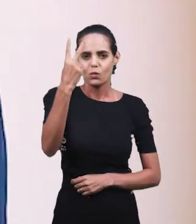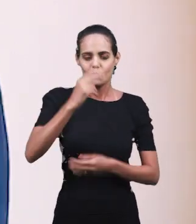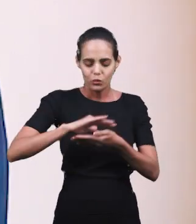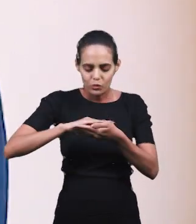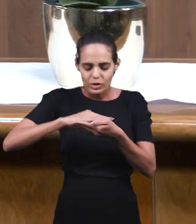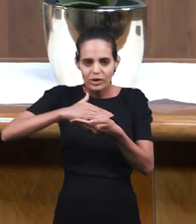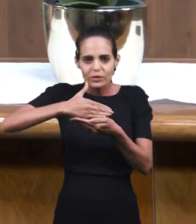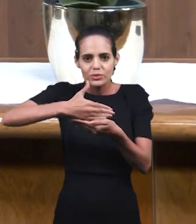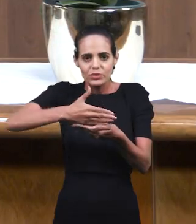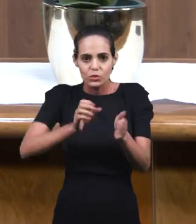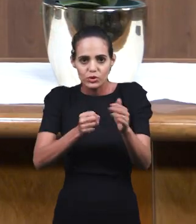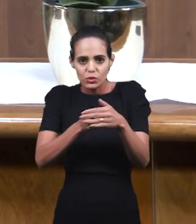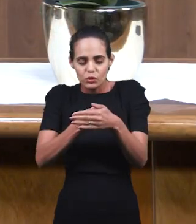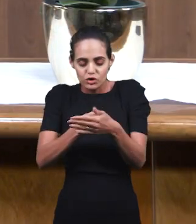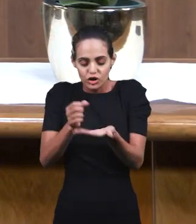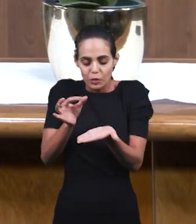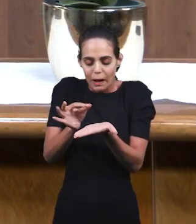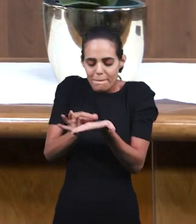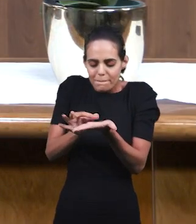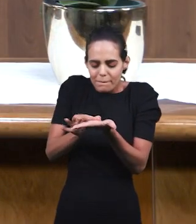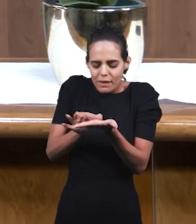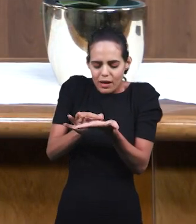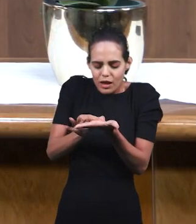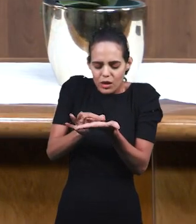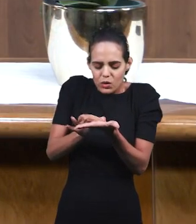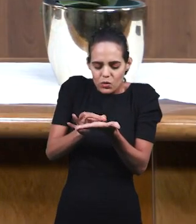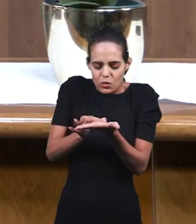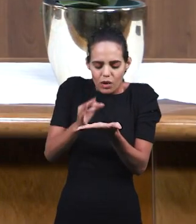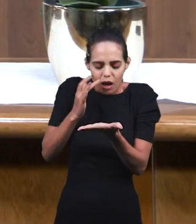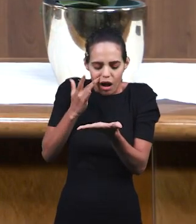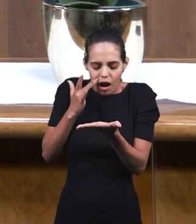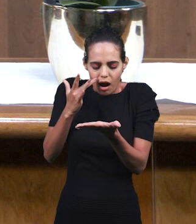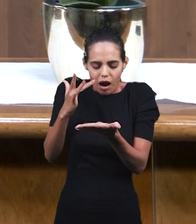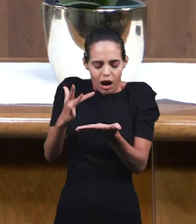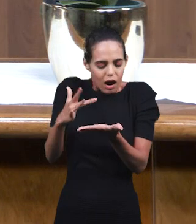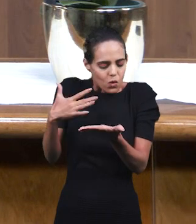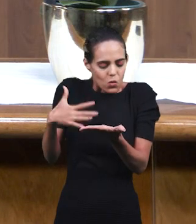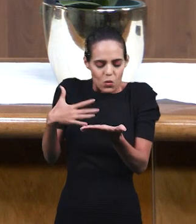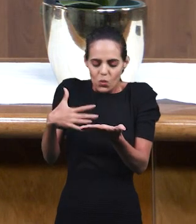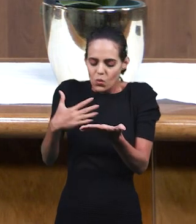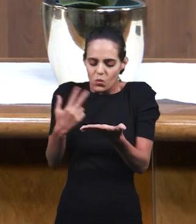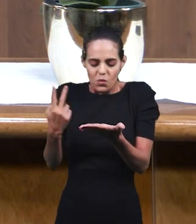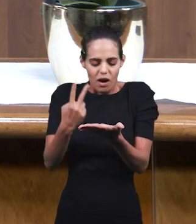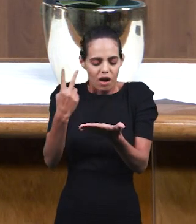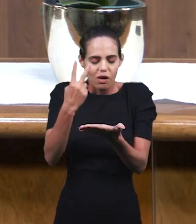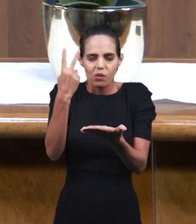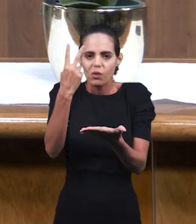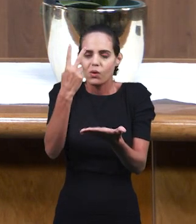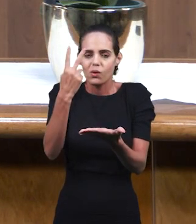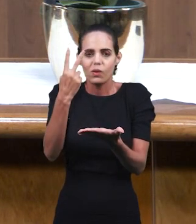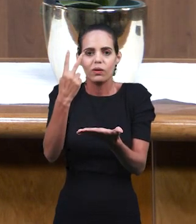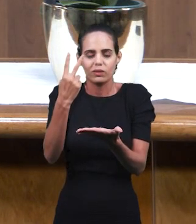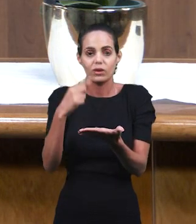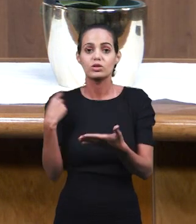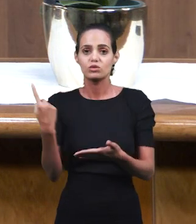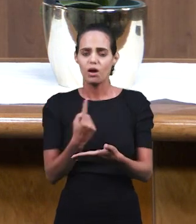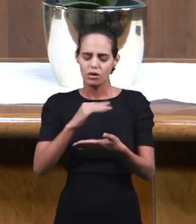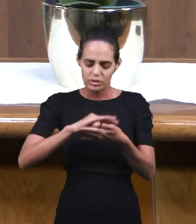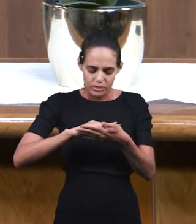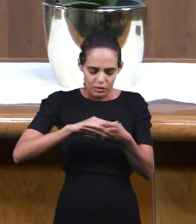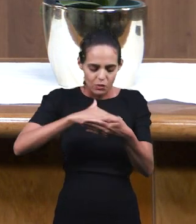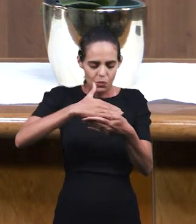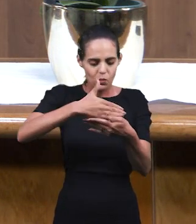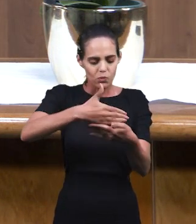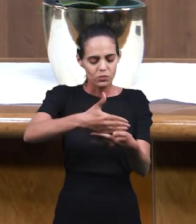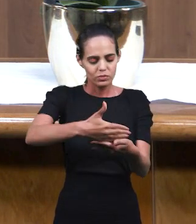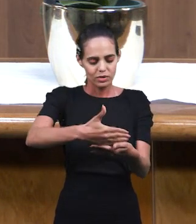Jesus. Glória a Jesus. Que bênção acharmos o tesouro que estava escondido. Que bênção esse